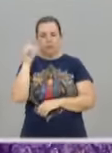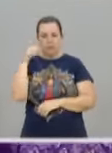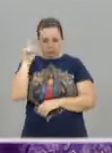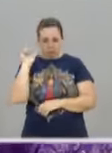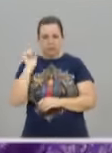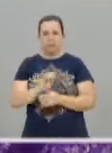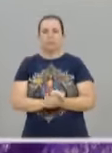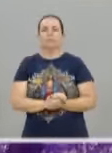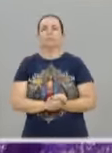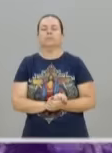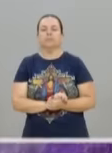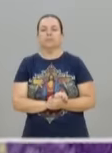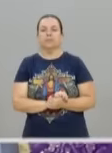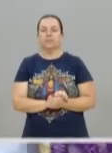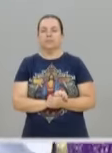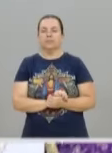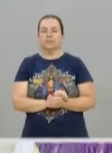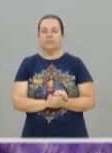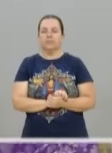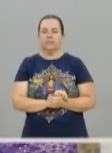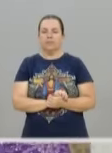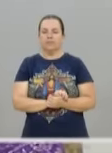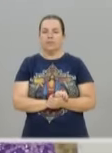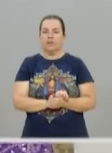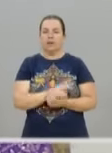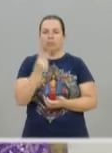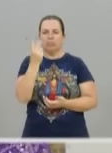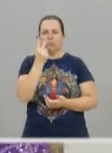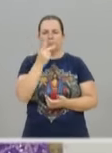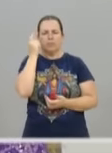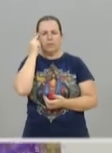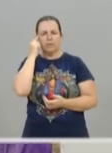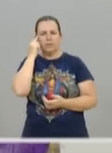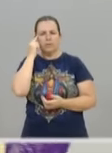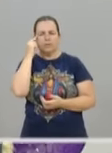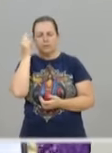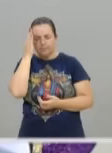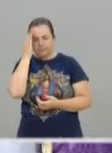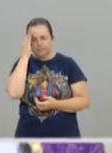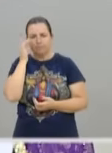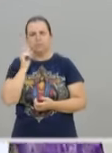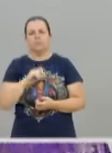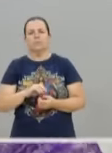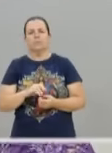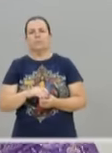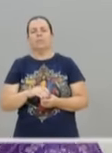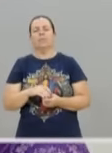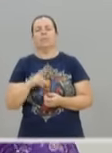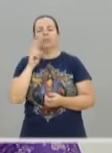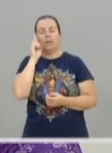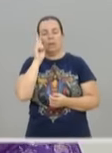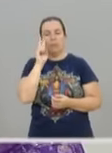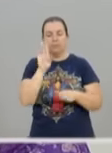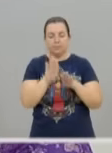ontem Du dois pensamentos me vem e quero fazer essa lembrança